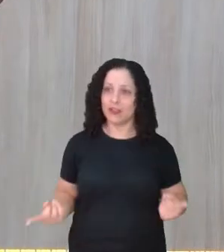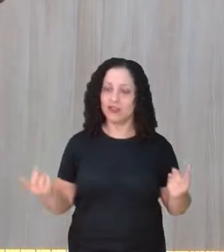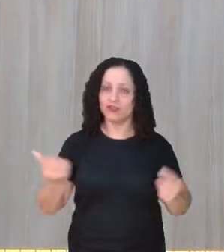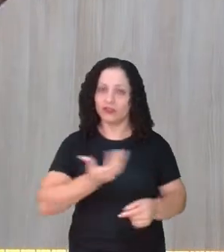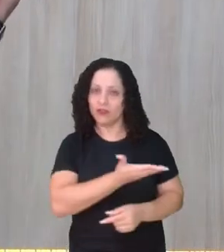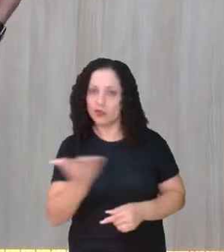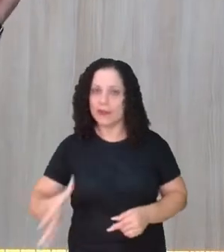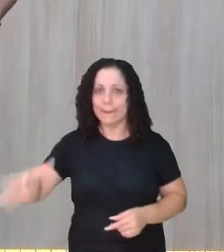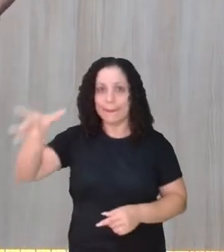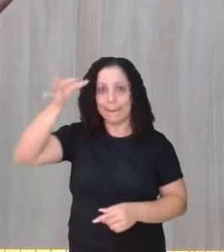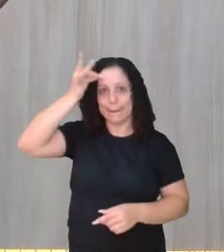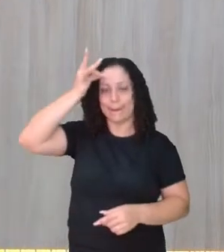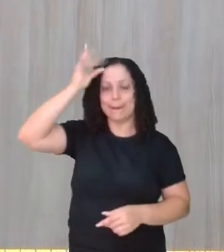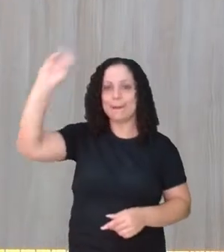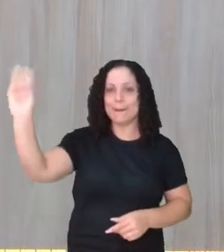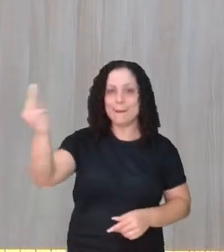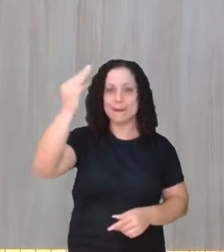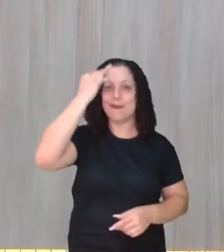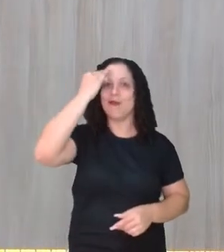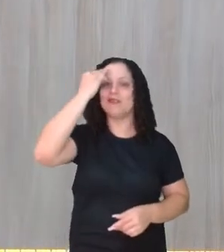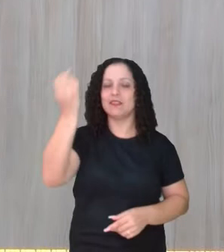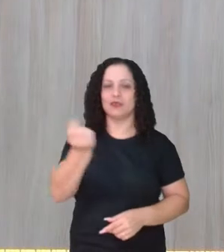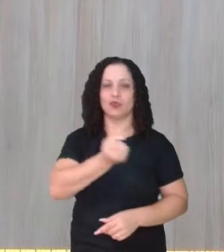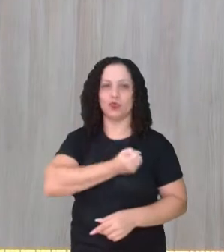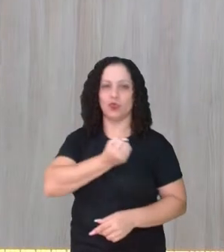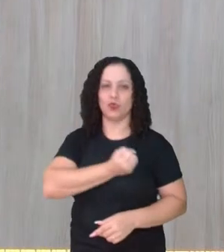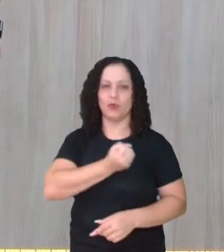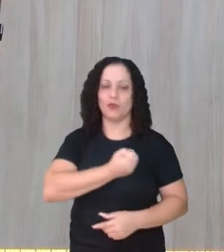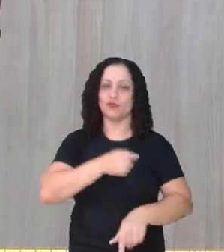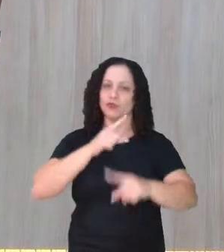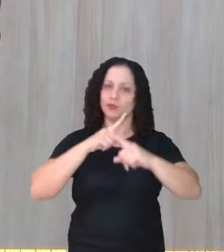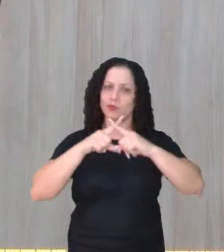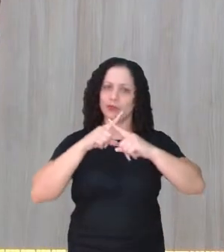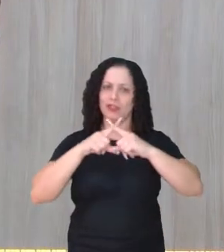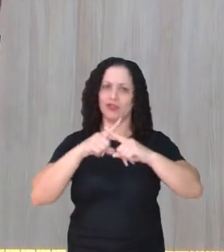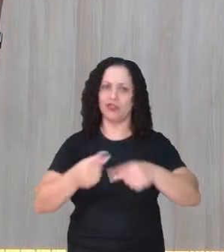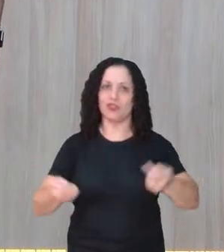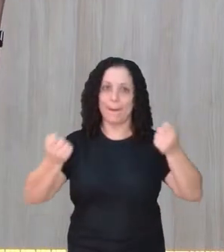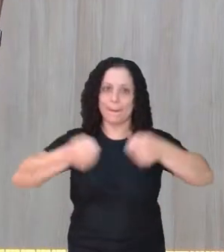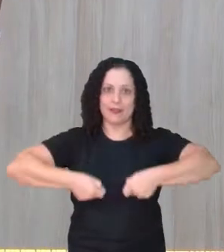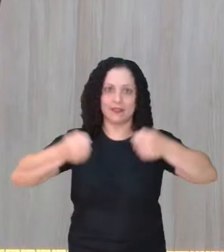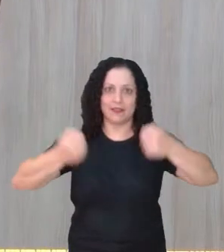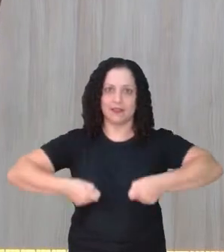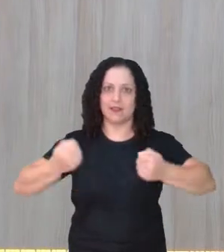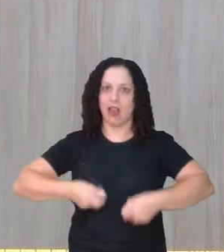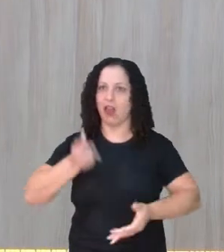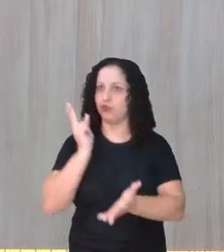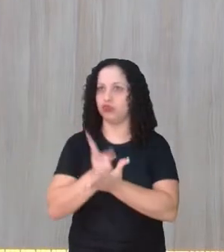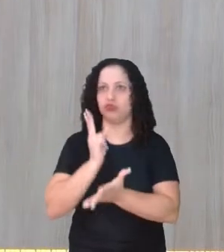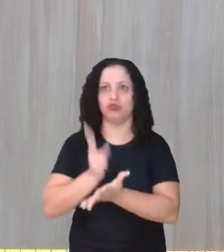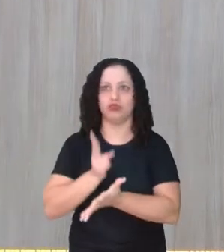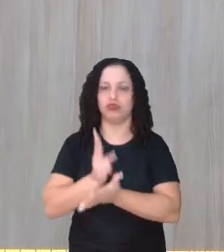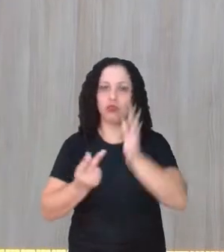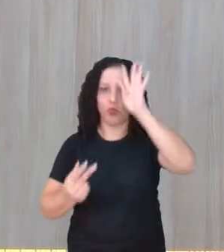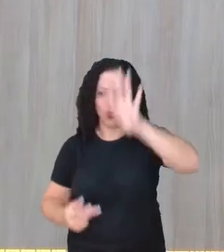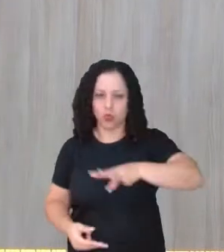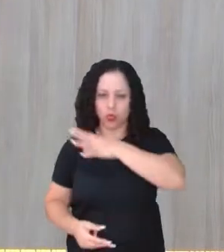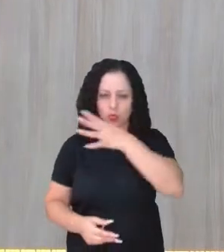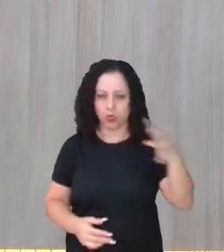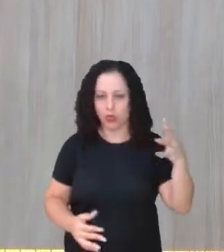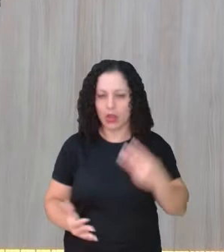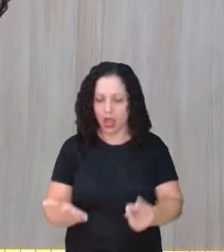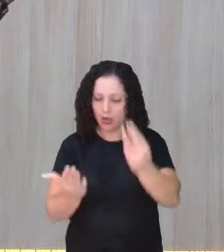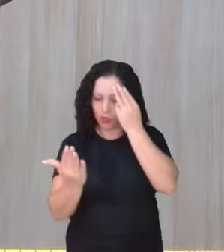você memorizar esses números dessas multiplicações, não precisa você passar o tempo todinho pegando a tabuada e ficar lá